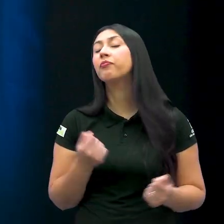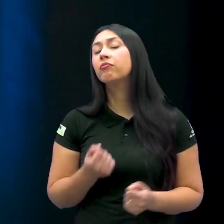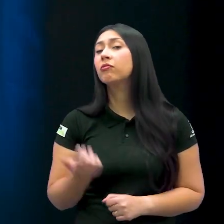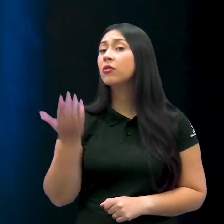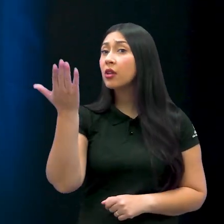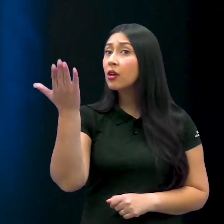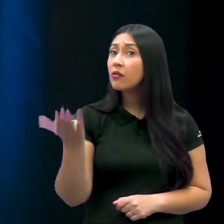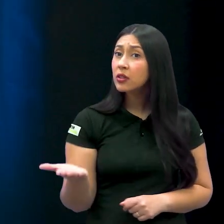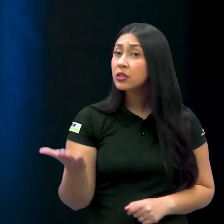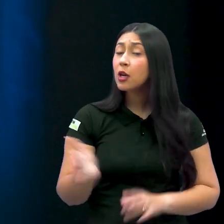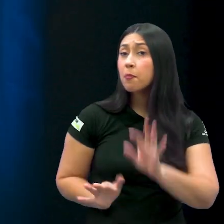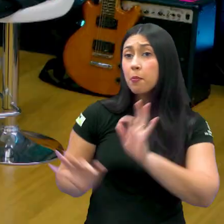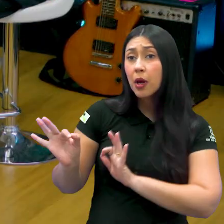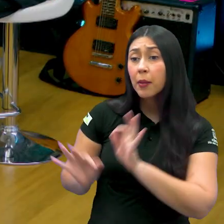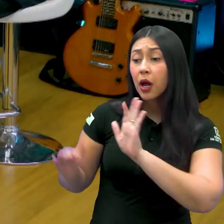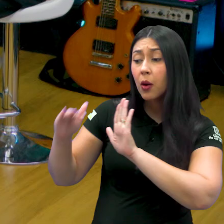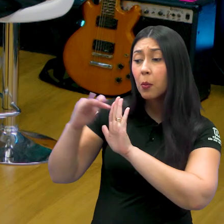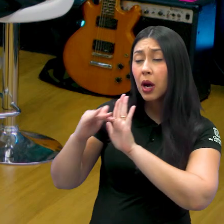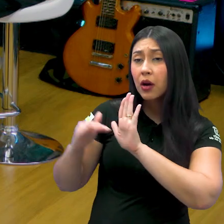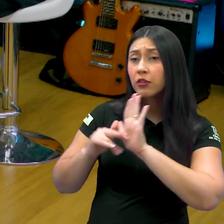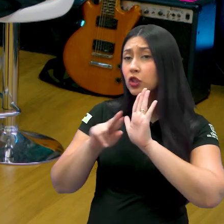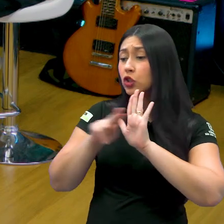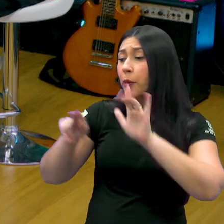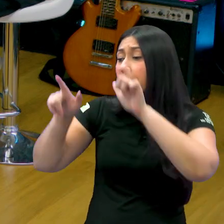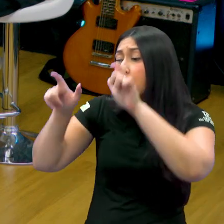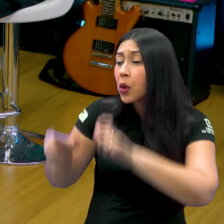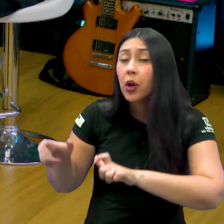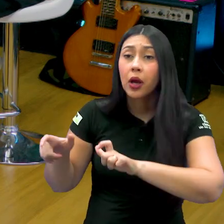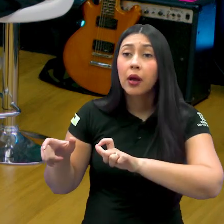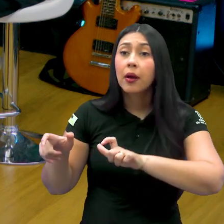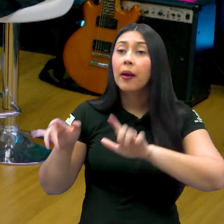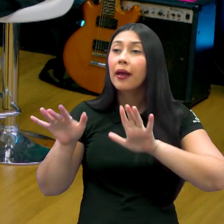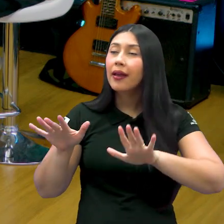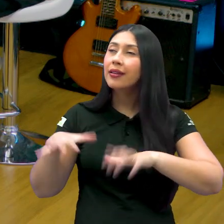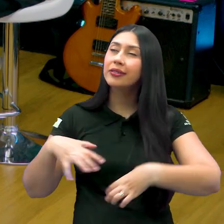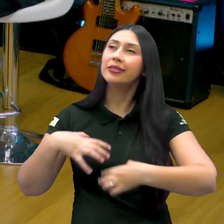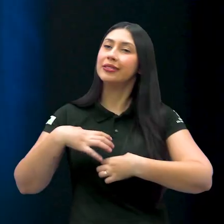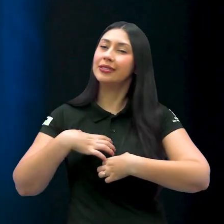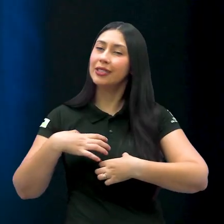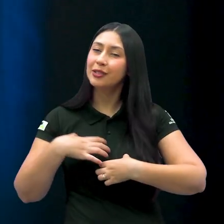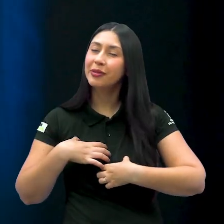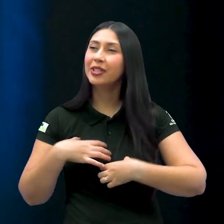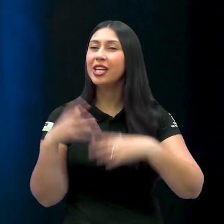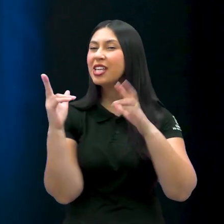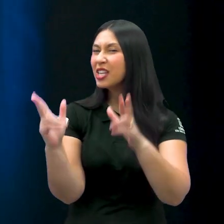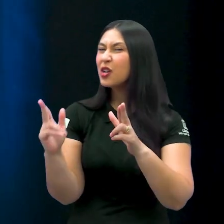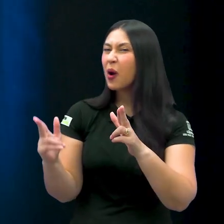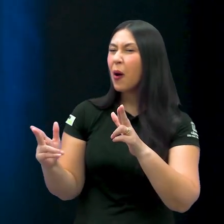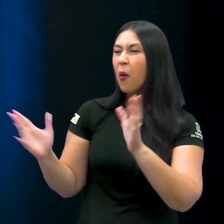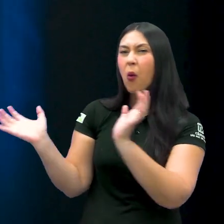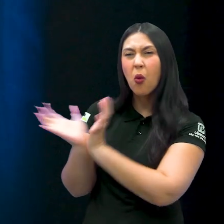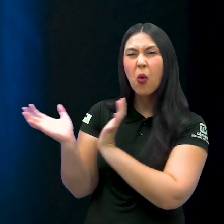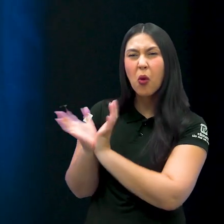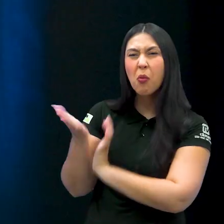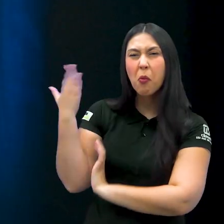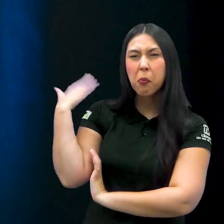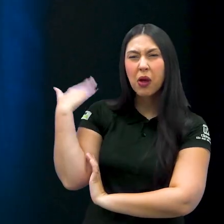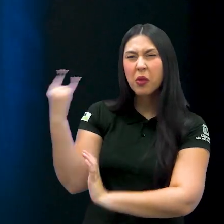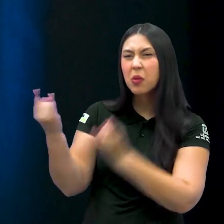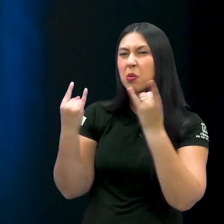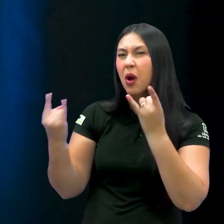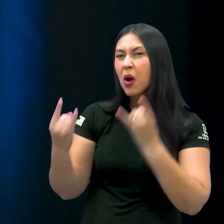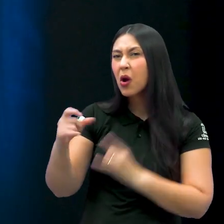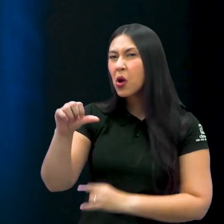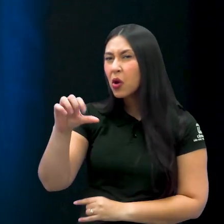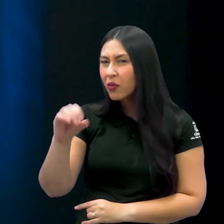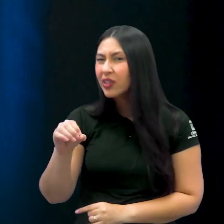Fábio Figueira, você fez o EP nesse lugar e ele vai muito na vibe das bandas de indie rock dos